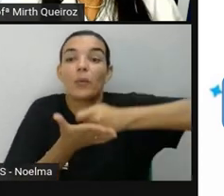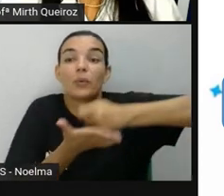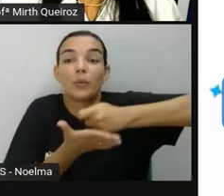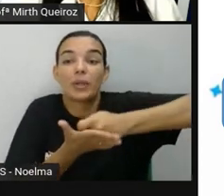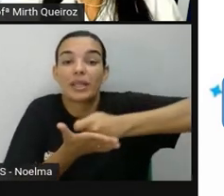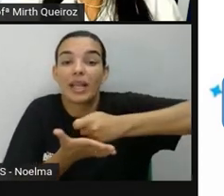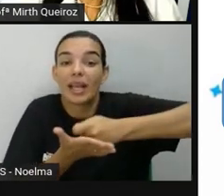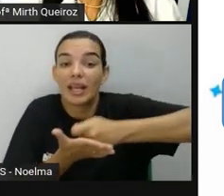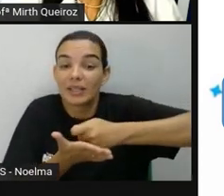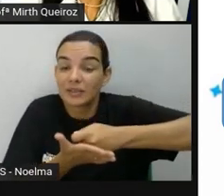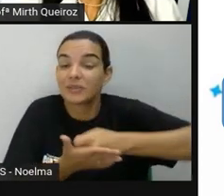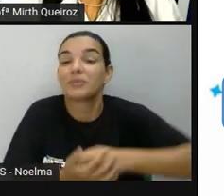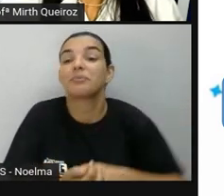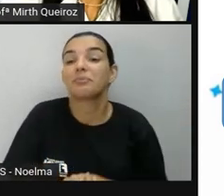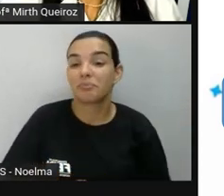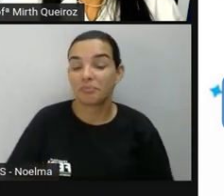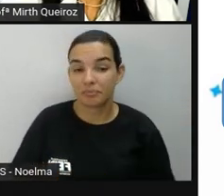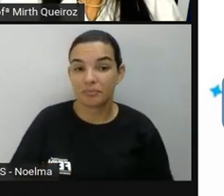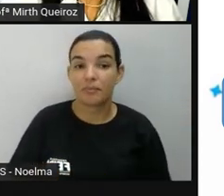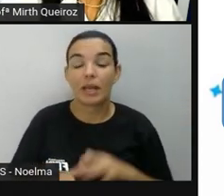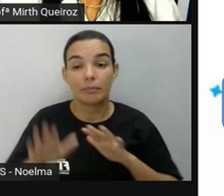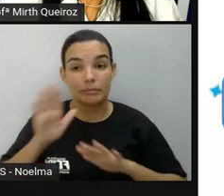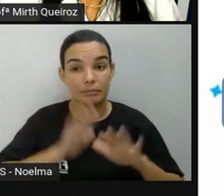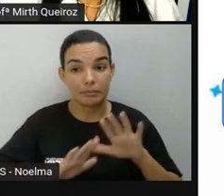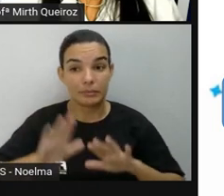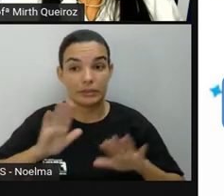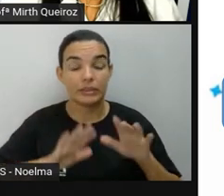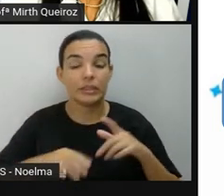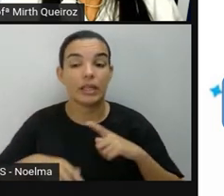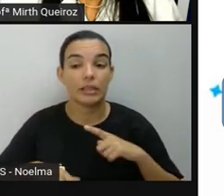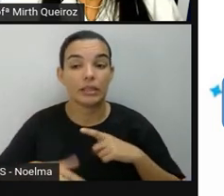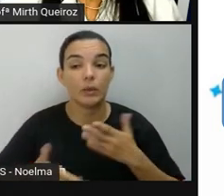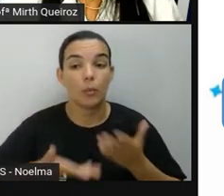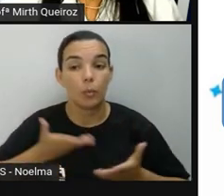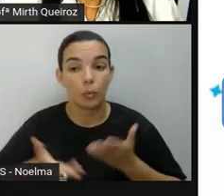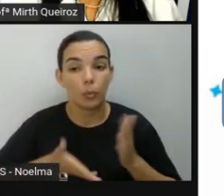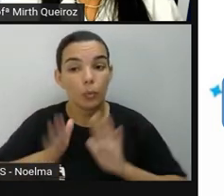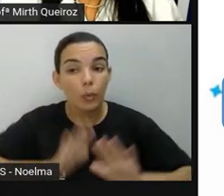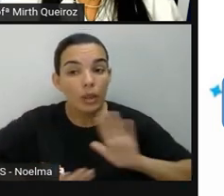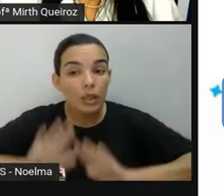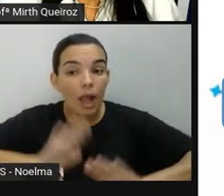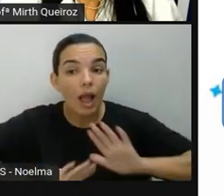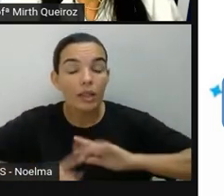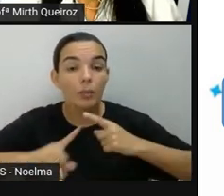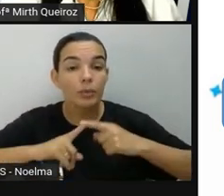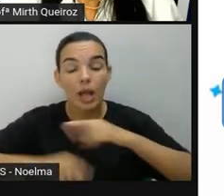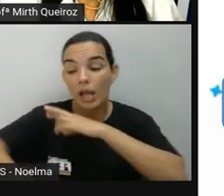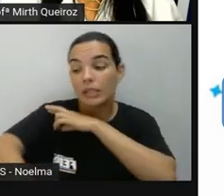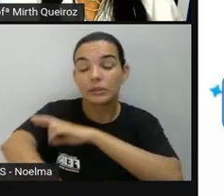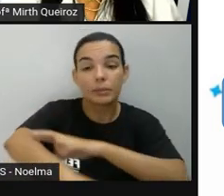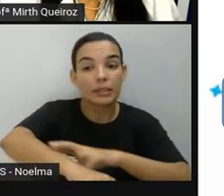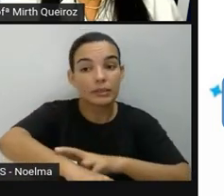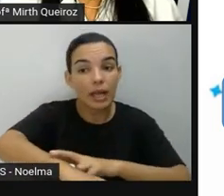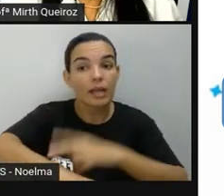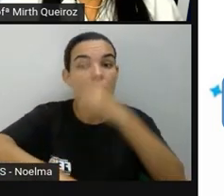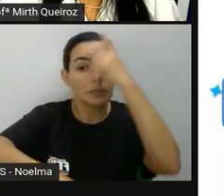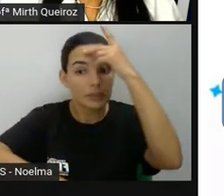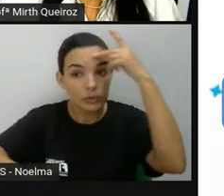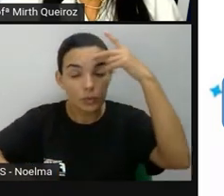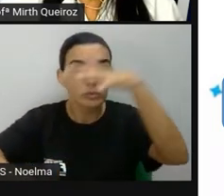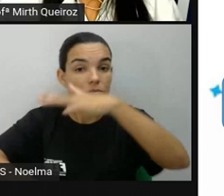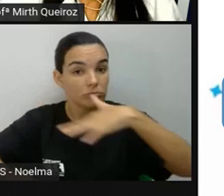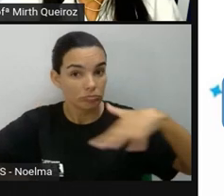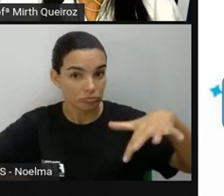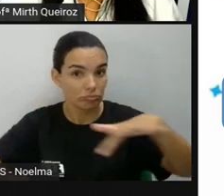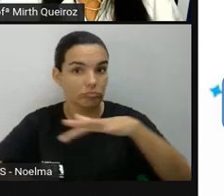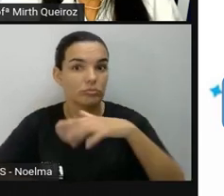também, e onde a gente tem que tomar muito cuidado também quanto ao que a gente posta, para não estar desrespeitando ninguém, porque